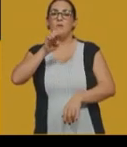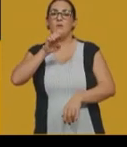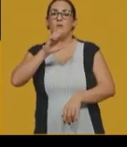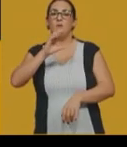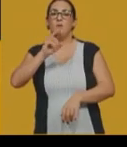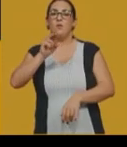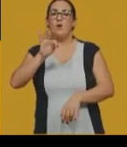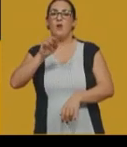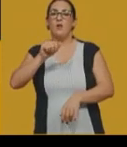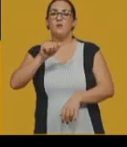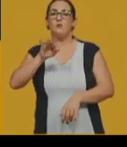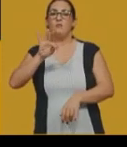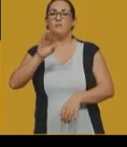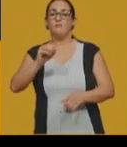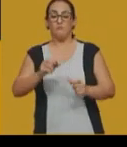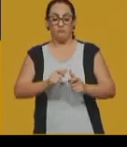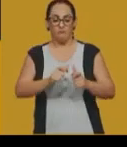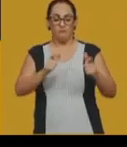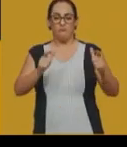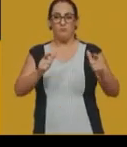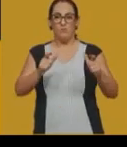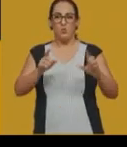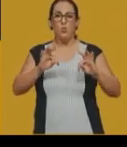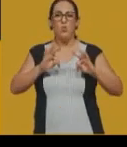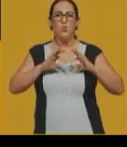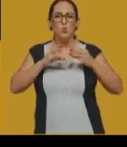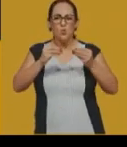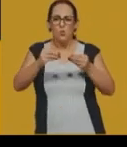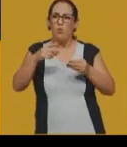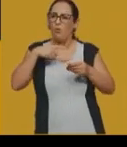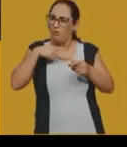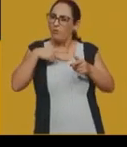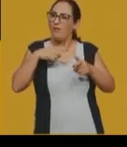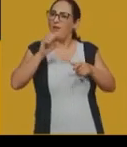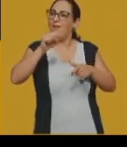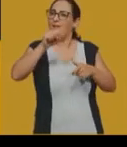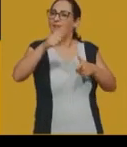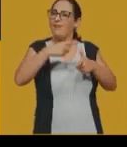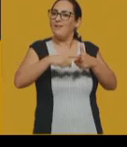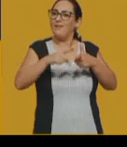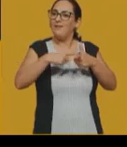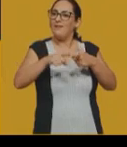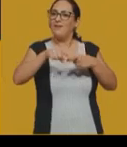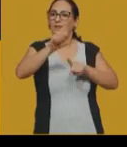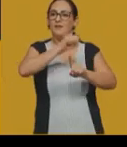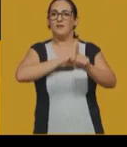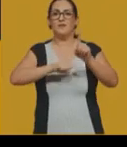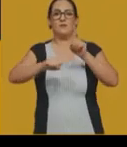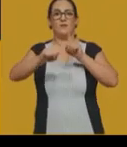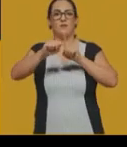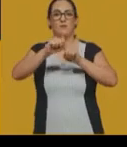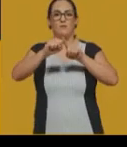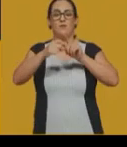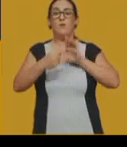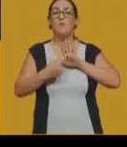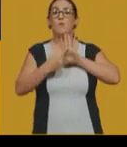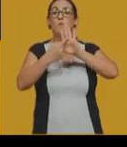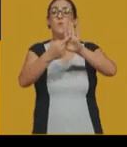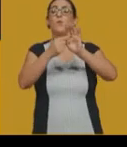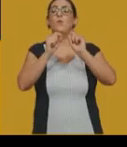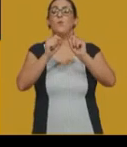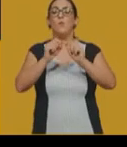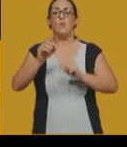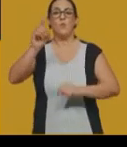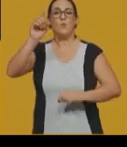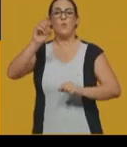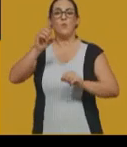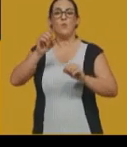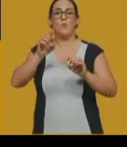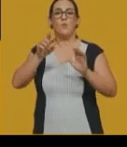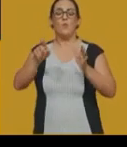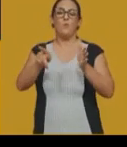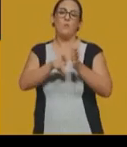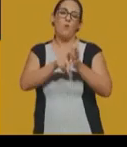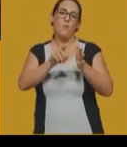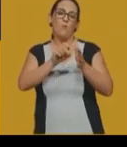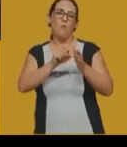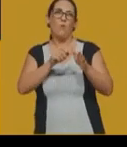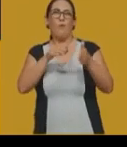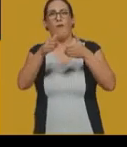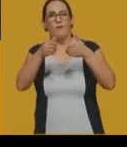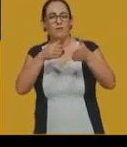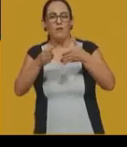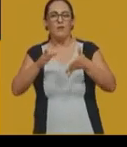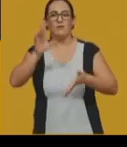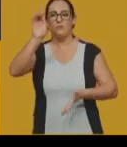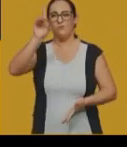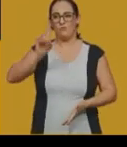coloca aqui, ela traz consequências para a nossa sociedade que vão afetar aí o exercício desses direitos, né, o acesso a